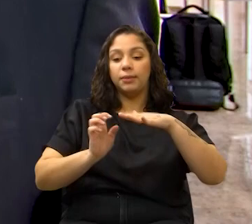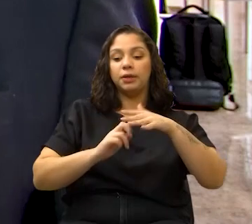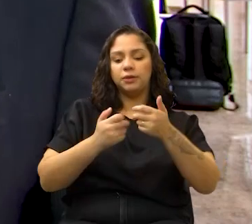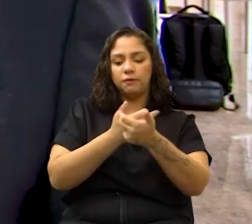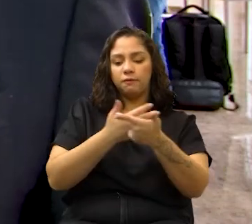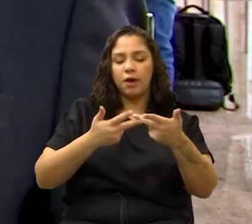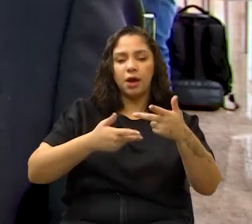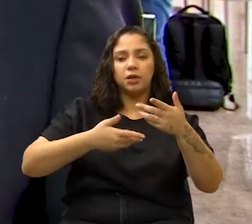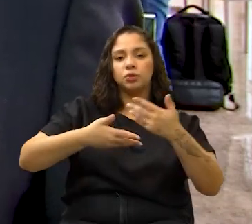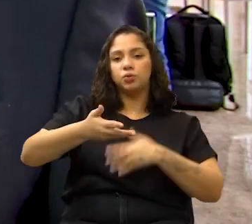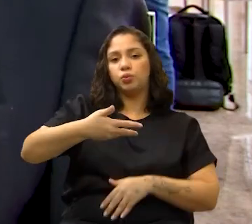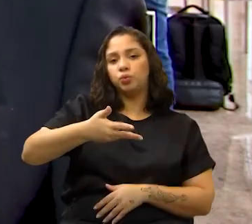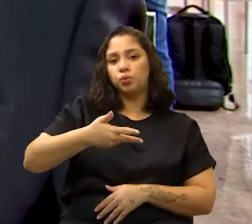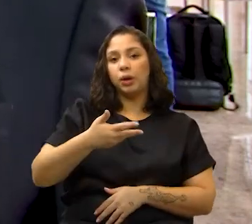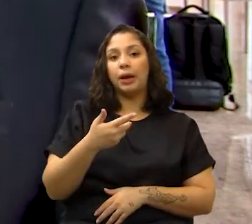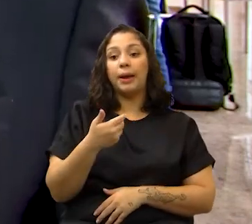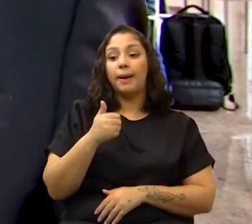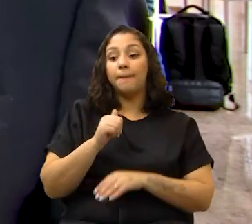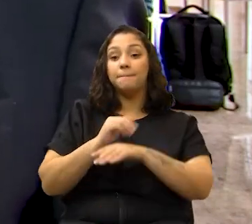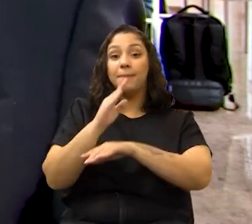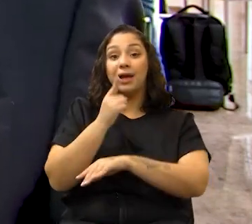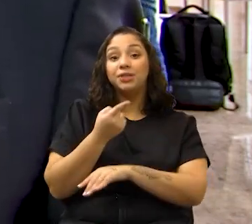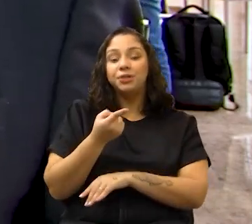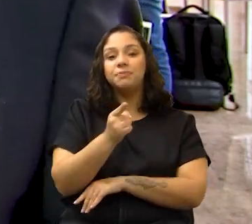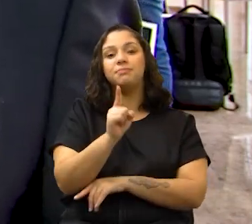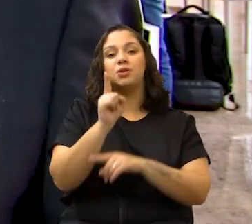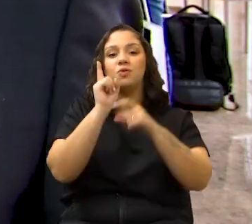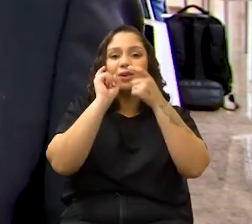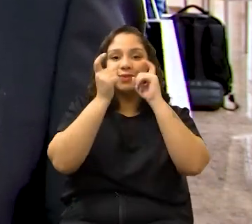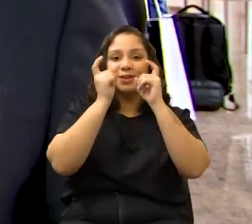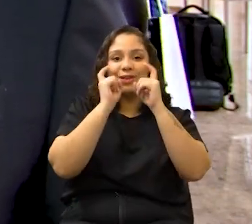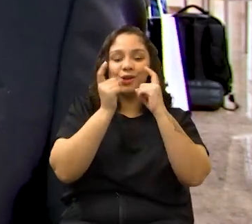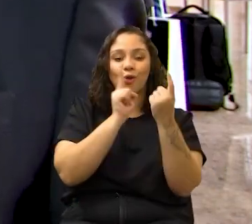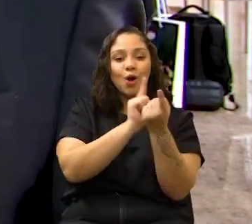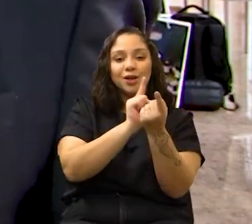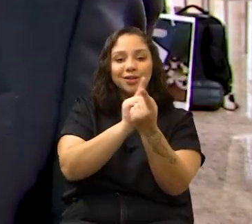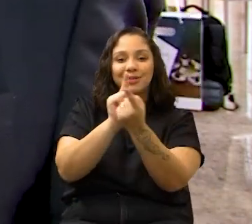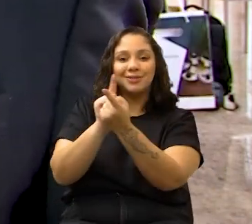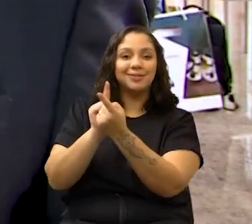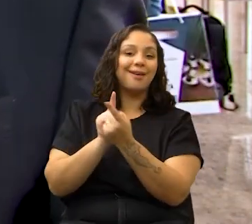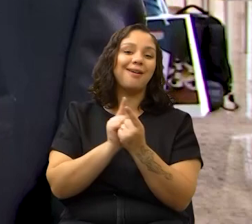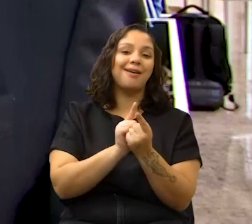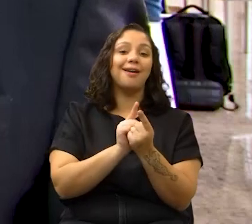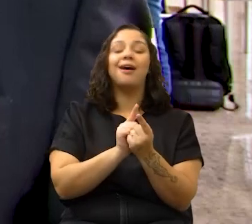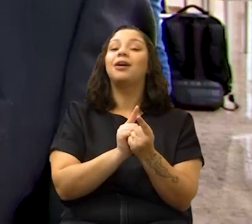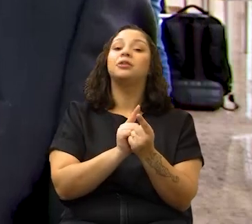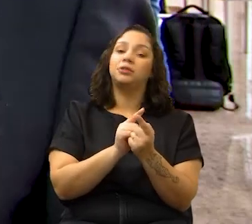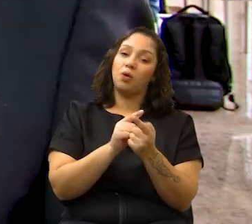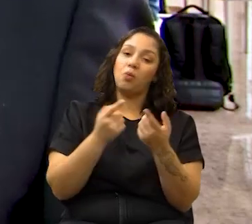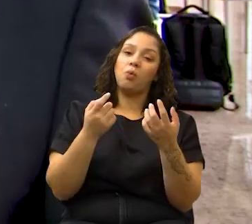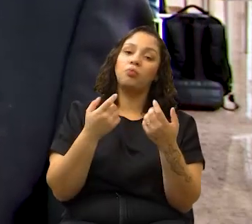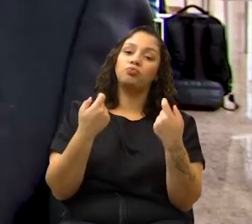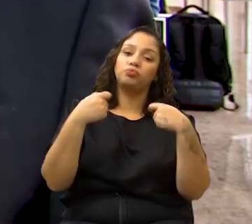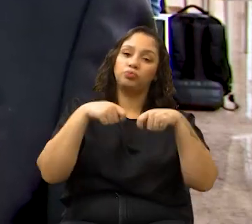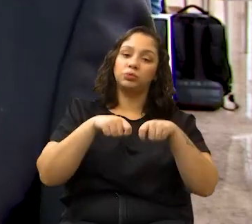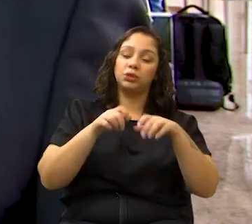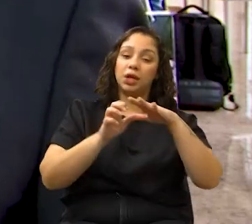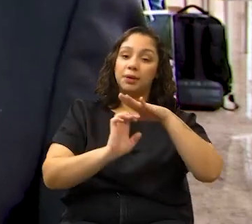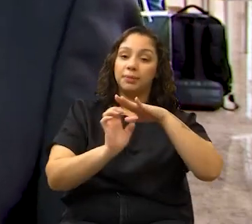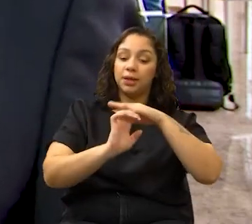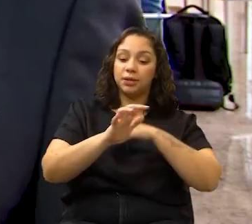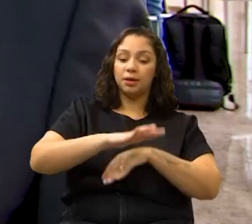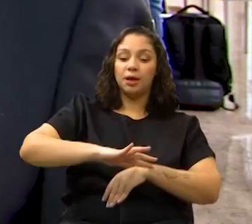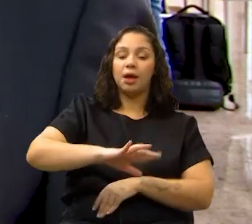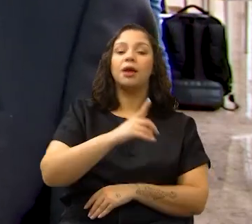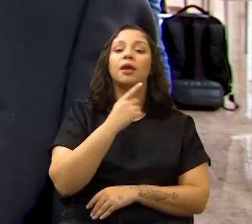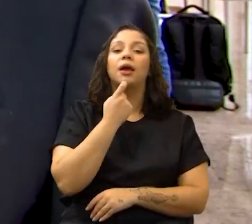aqui. Nós vamos passar de 1.000 reuniões, passaremos de 1.000 reuniões. E isso daqui vai permitir com que essas empresas, que são da